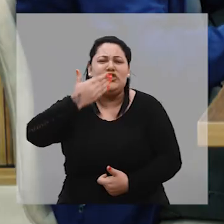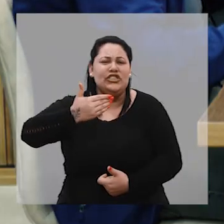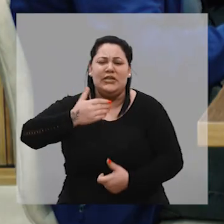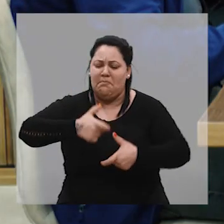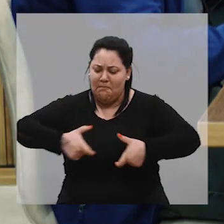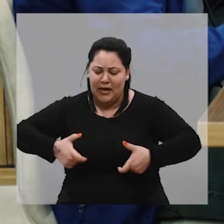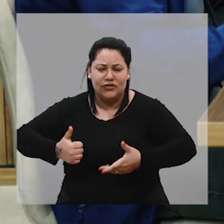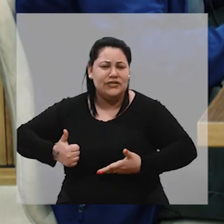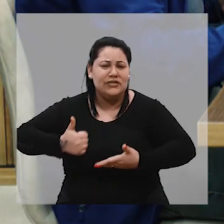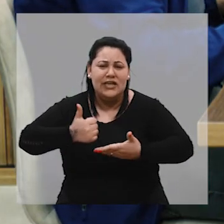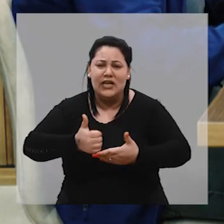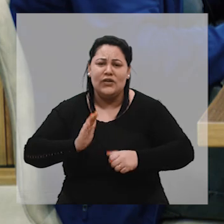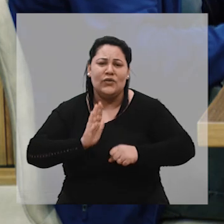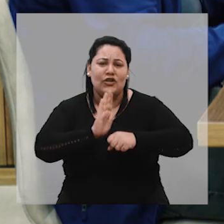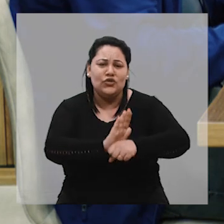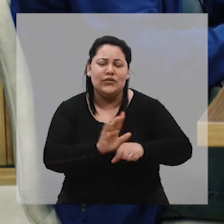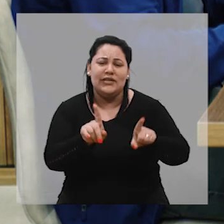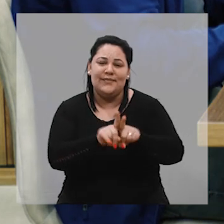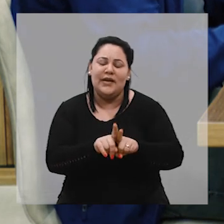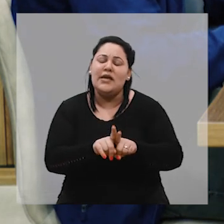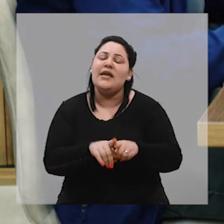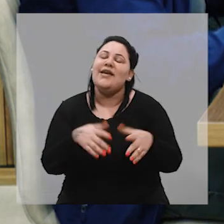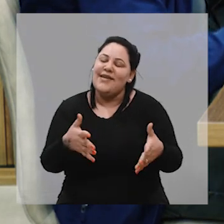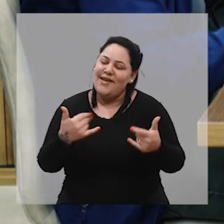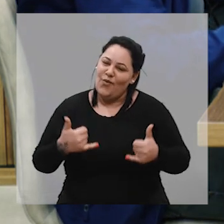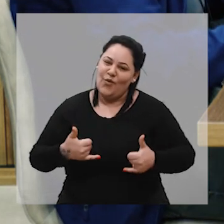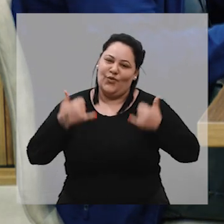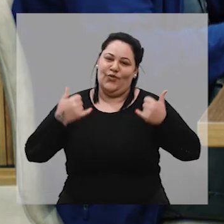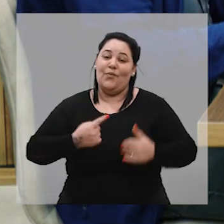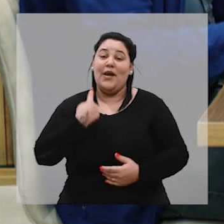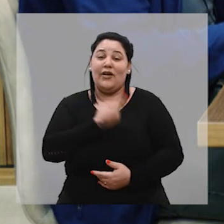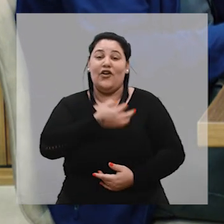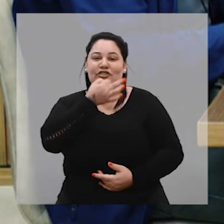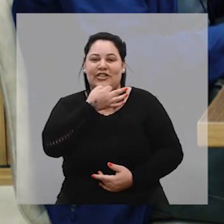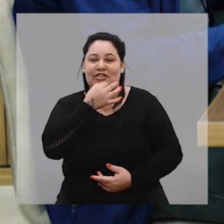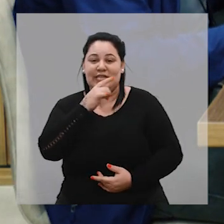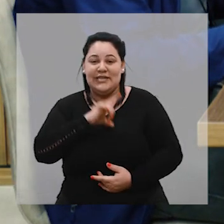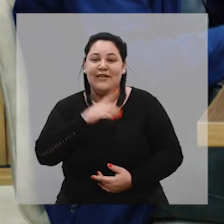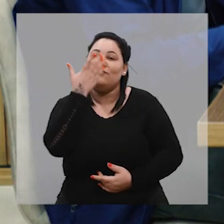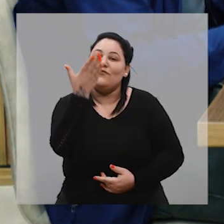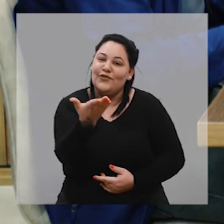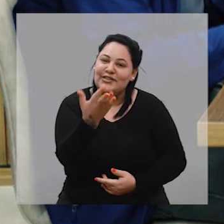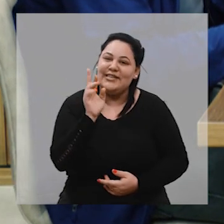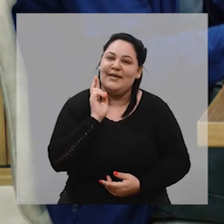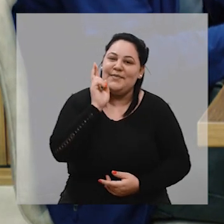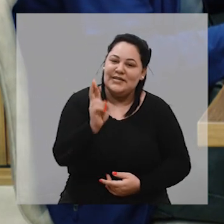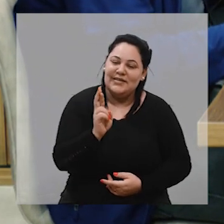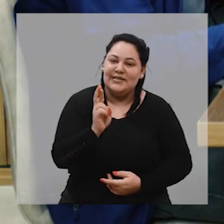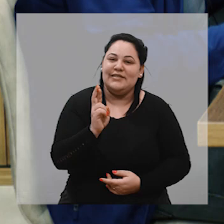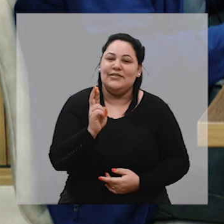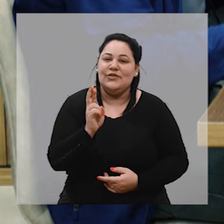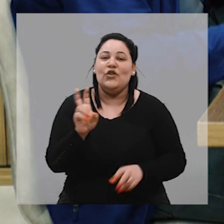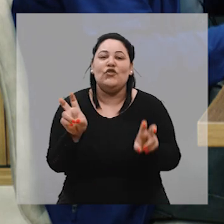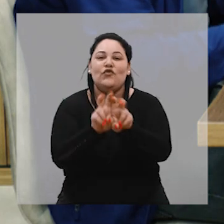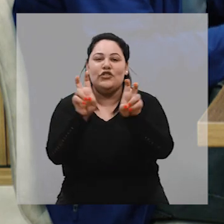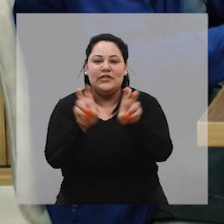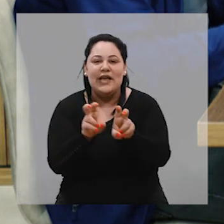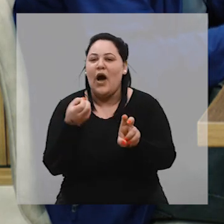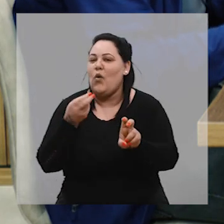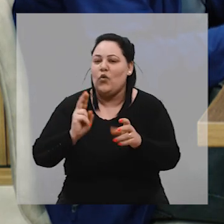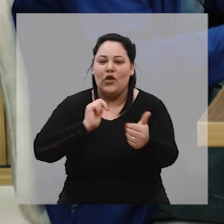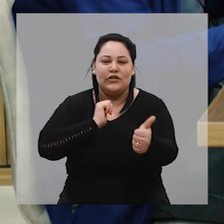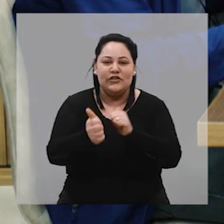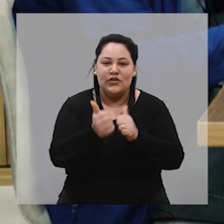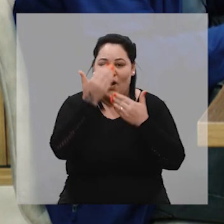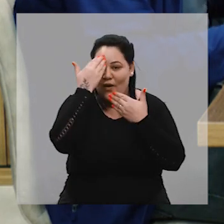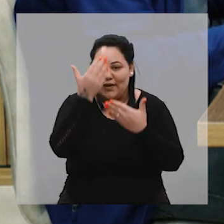de patrocínio, as condições de treinamento. E é um orgulho para Caxias do Sul ter você representando, seja no futsal e seja